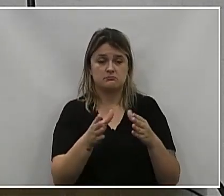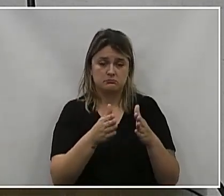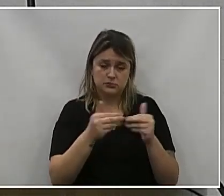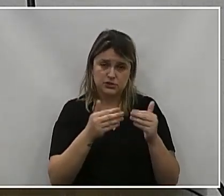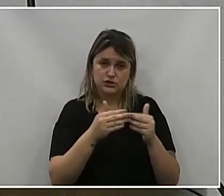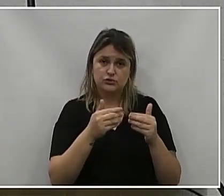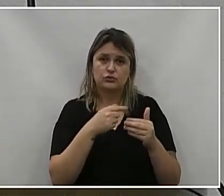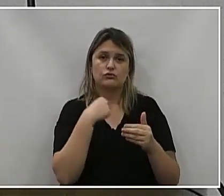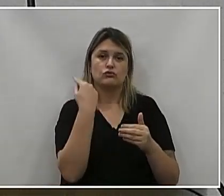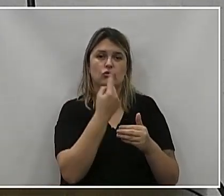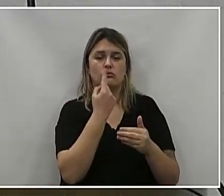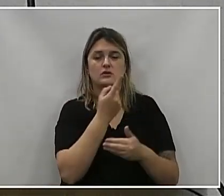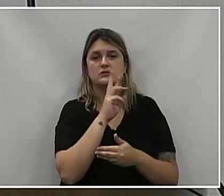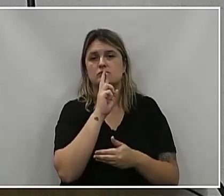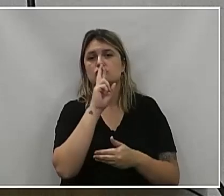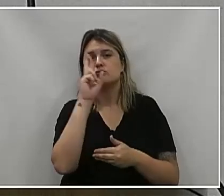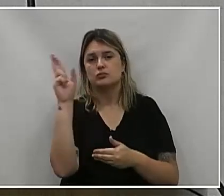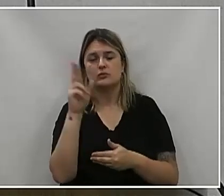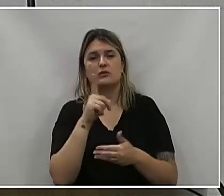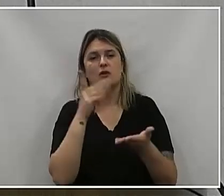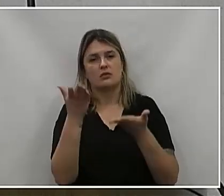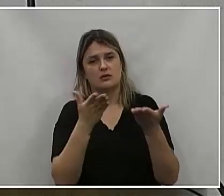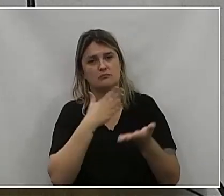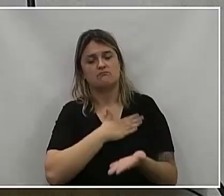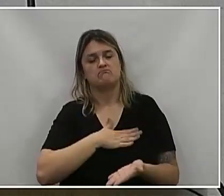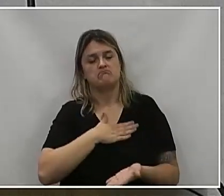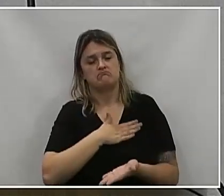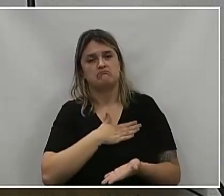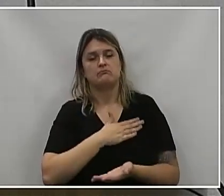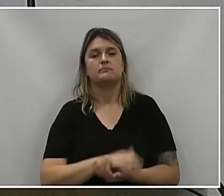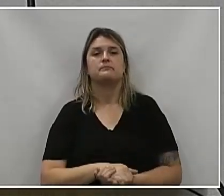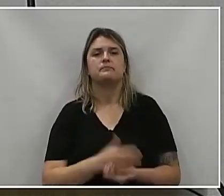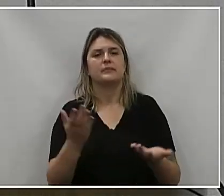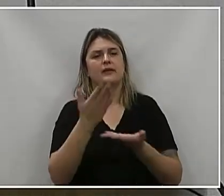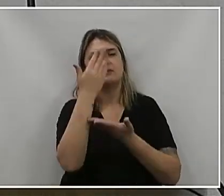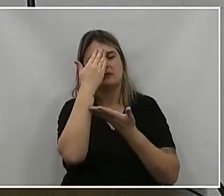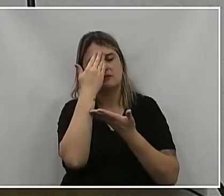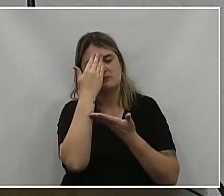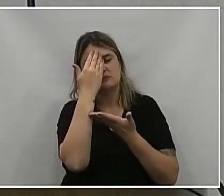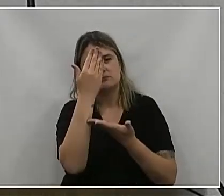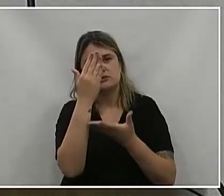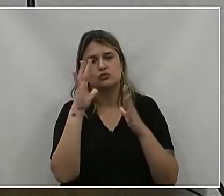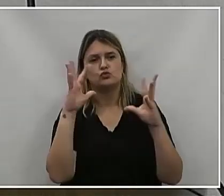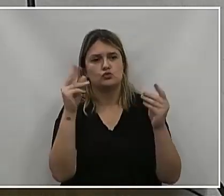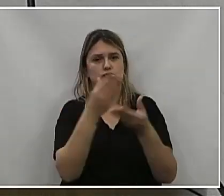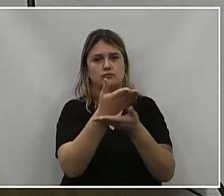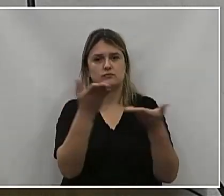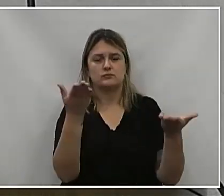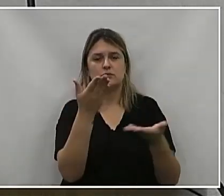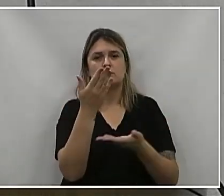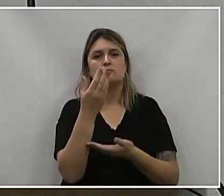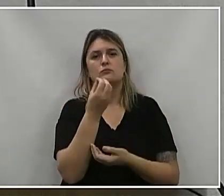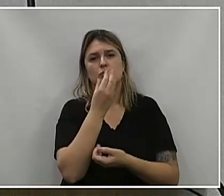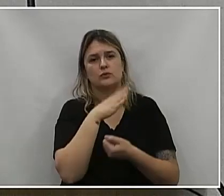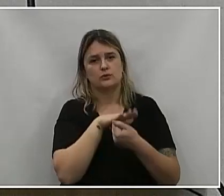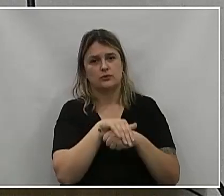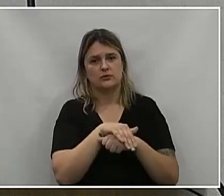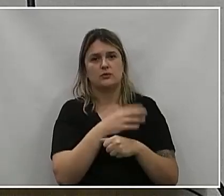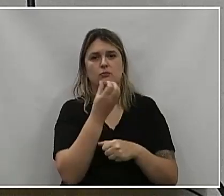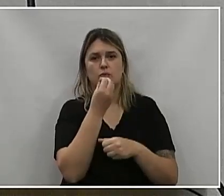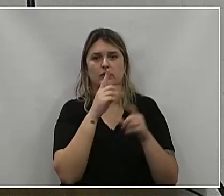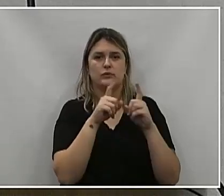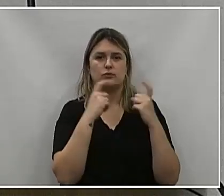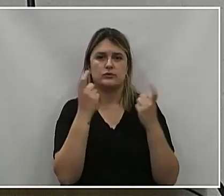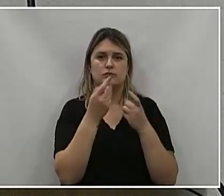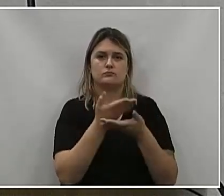que a gente, né, atende com o maior prazer possível. Então, eu agradeço a todos vocês e uma boa sessão